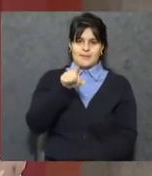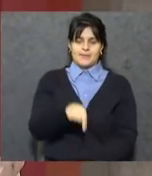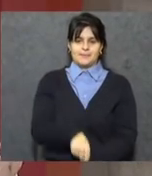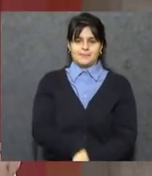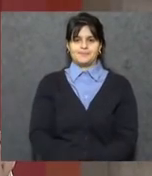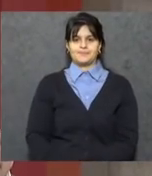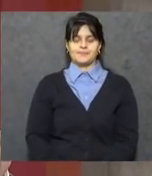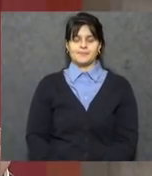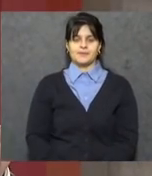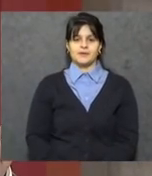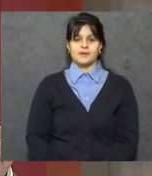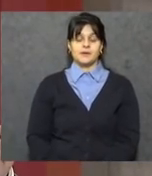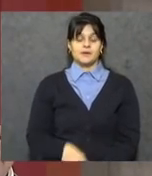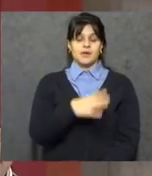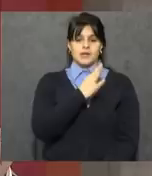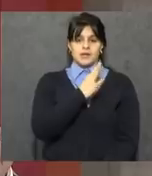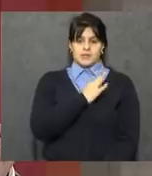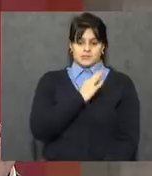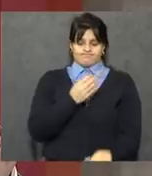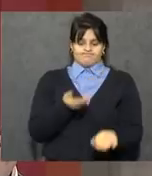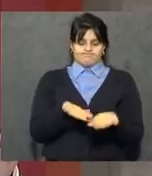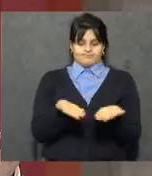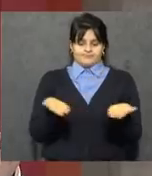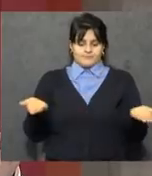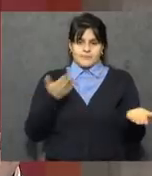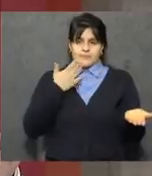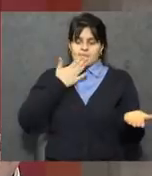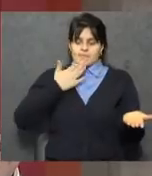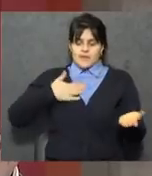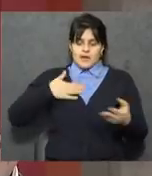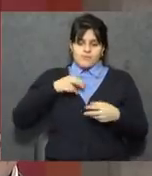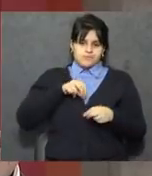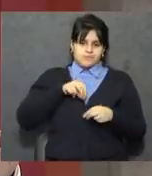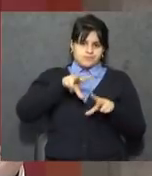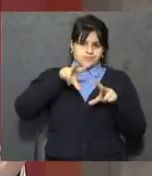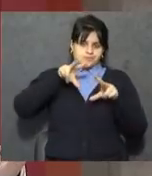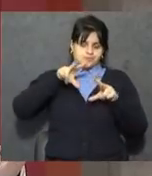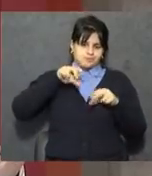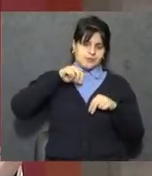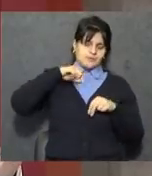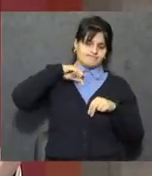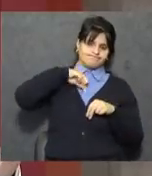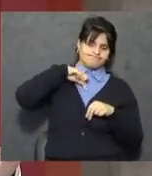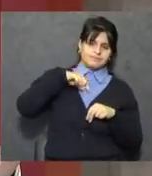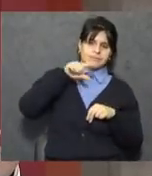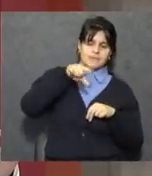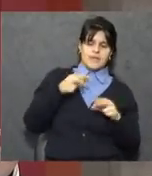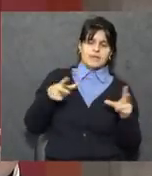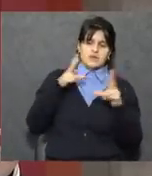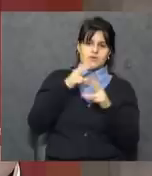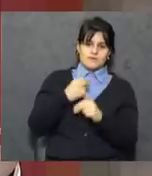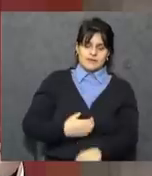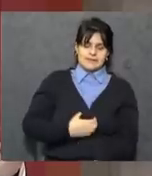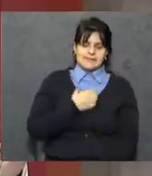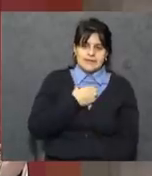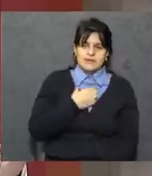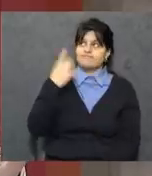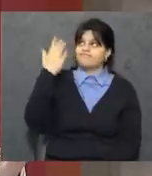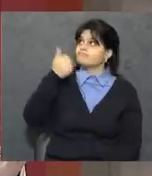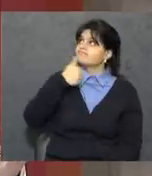Concedei, Senhor, que estes dons sagrados nos purifiquem e renovem, para que, obedecendo sempre à vossa vontade,